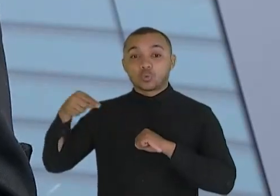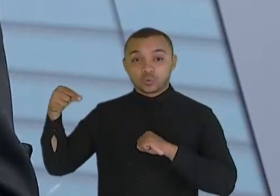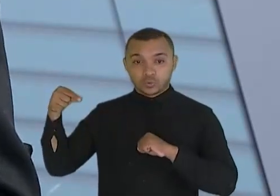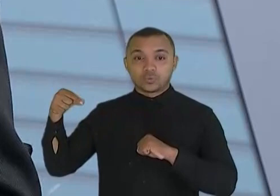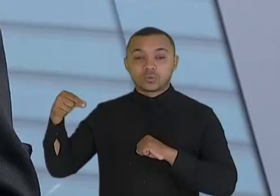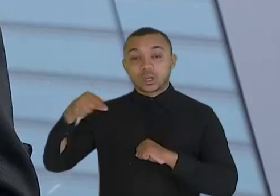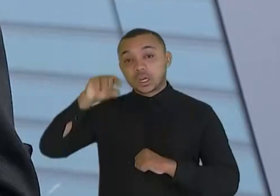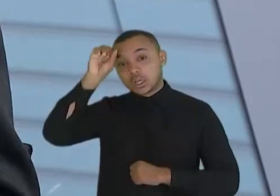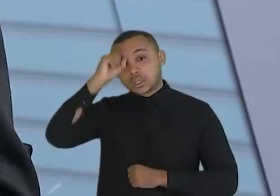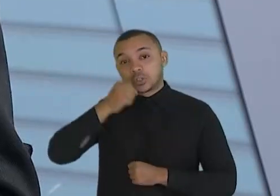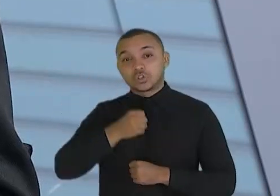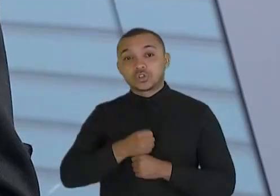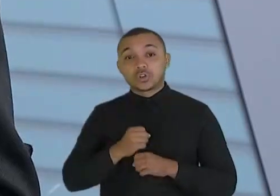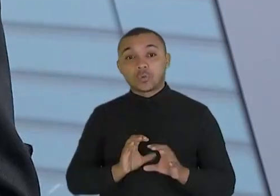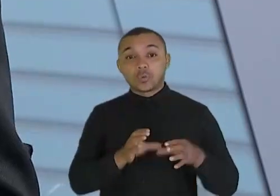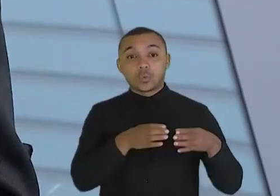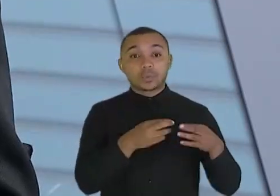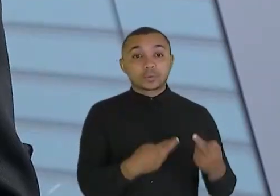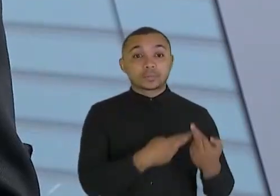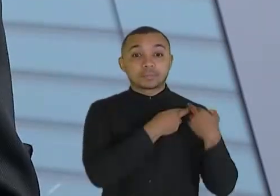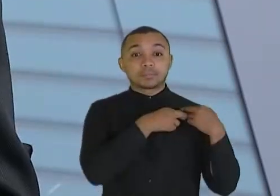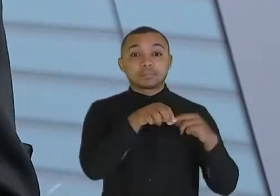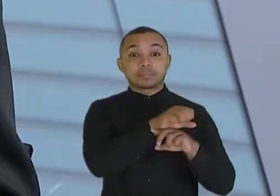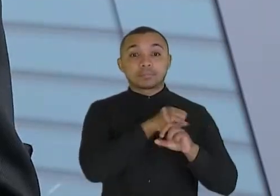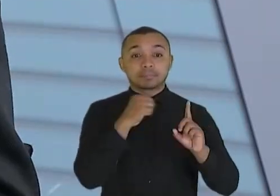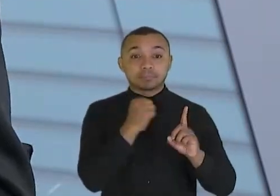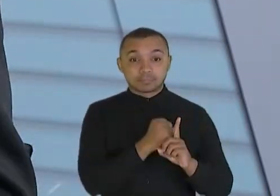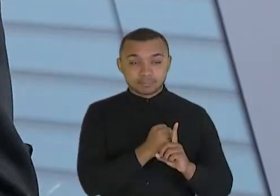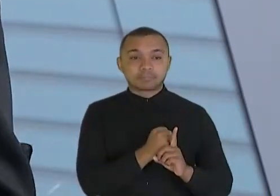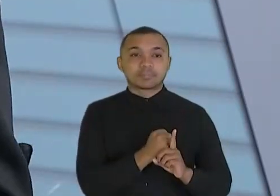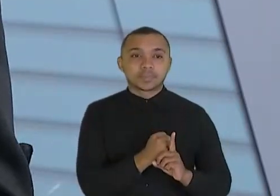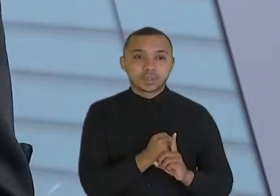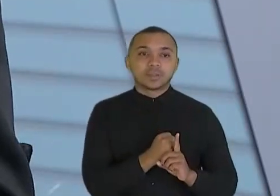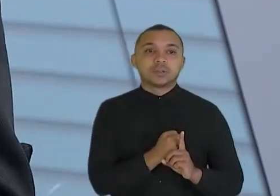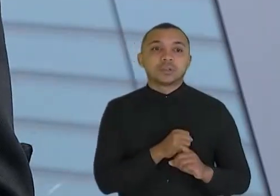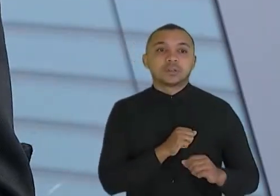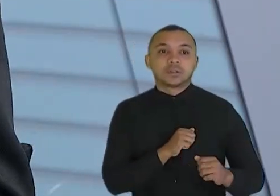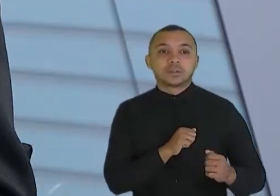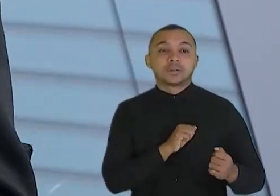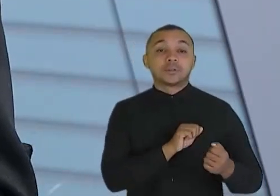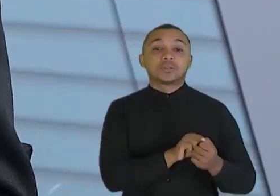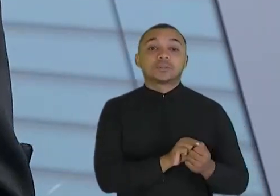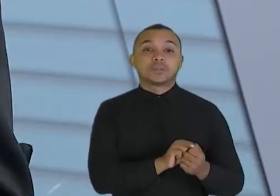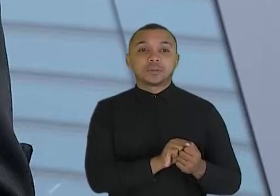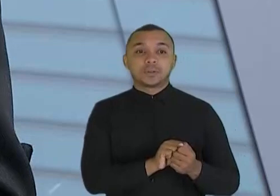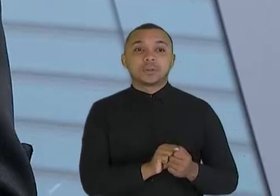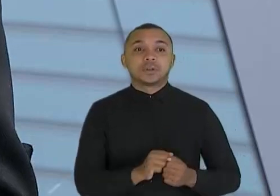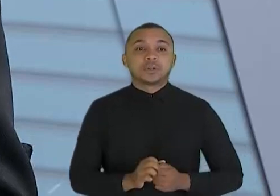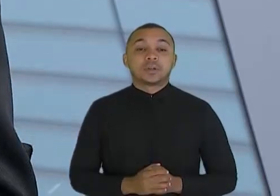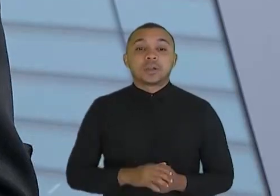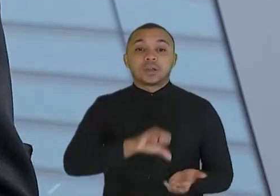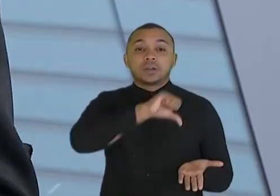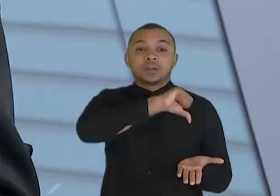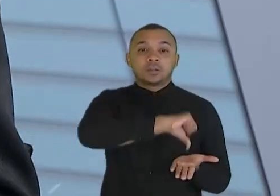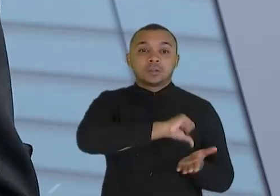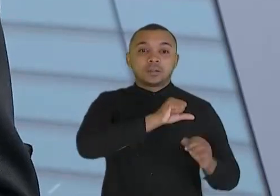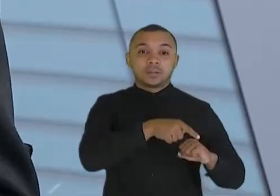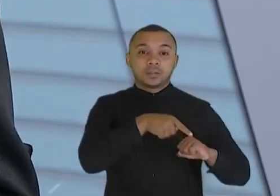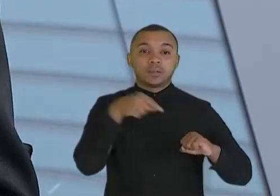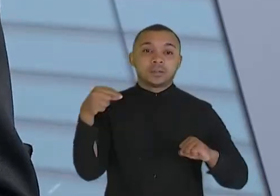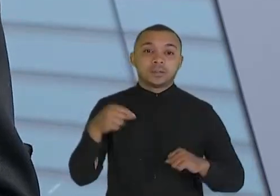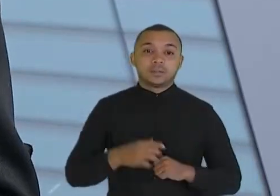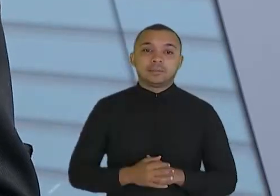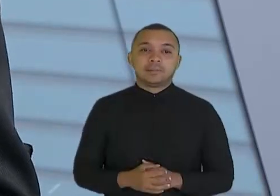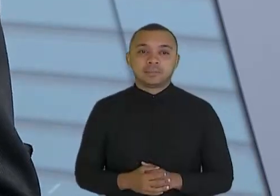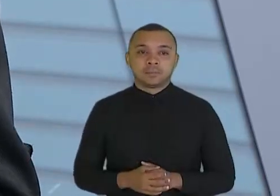e chefe da Divisão de Responsabilidade Social da Unifor, que está realizando, junto com os centros lá da Unifor, esse